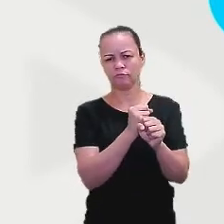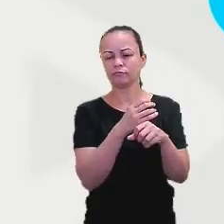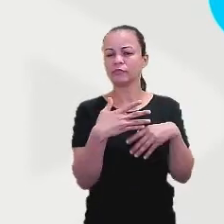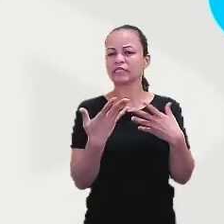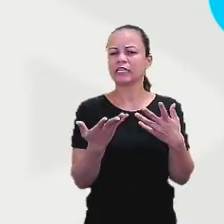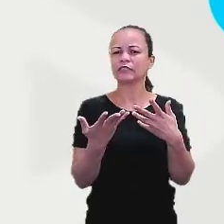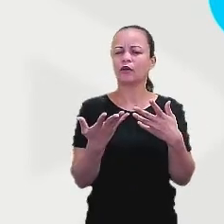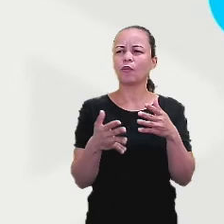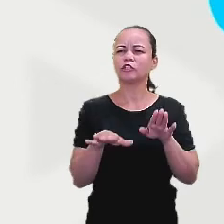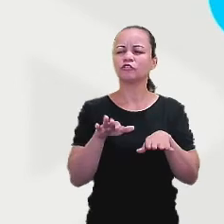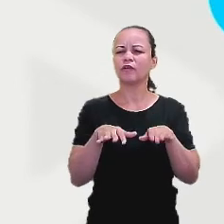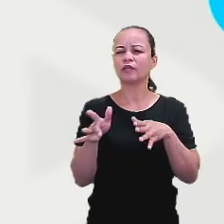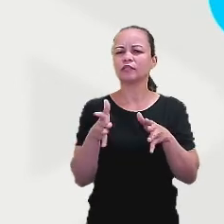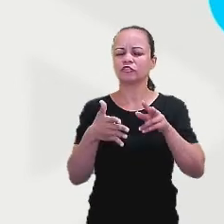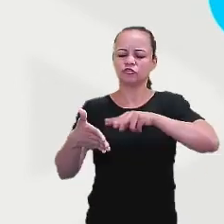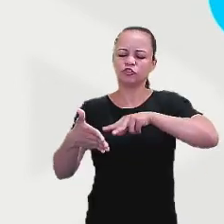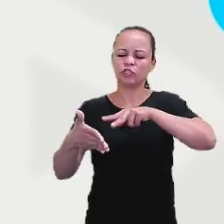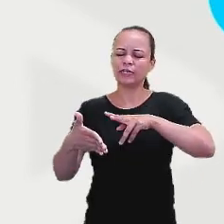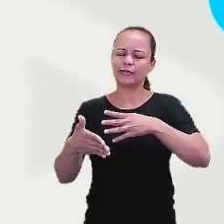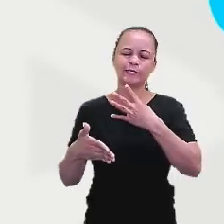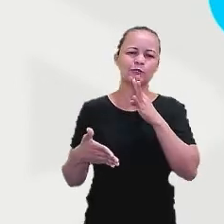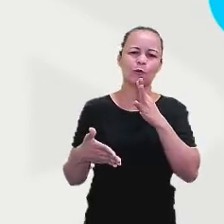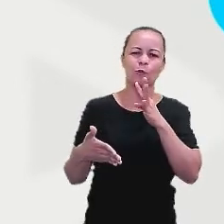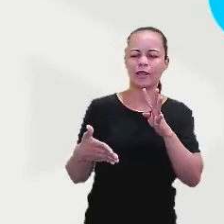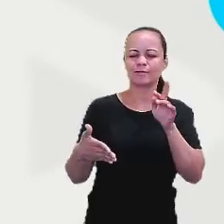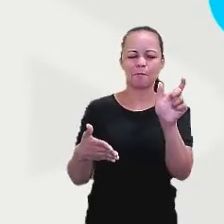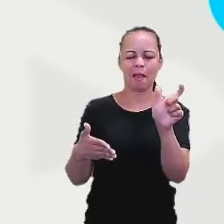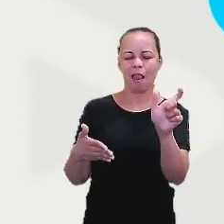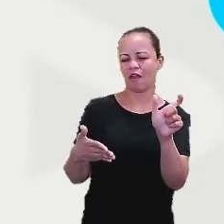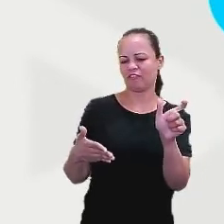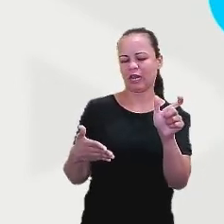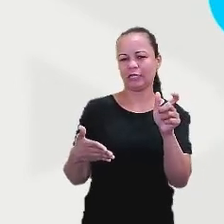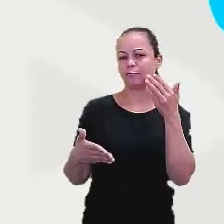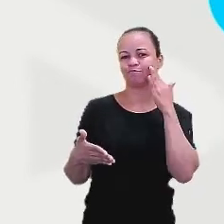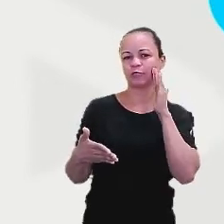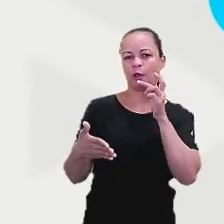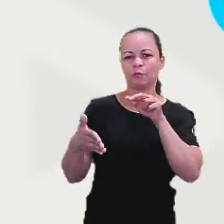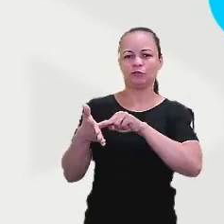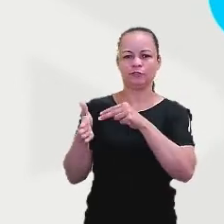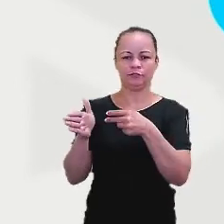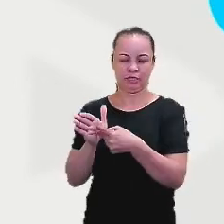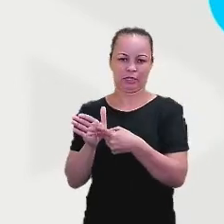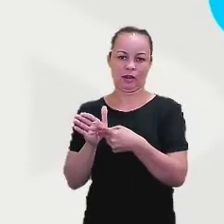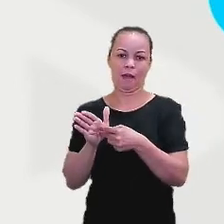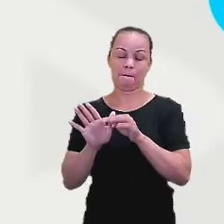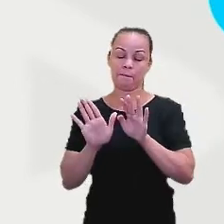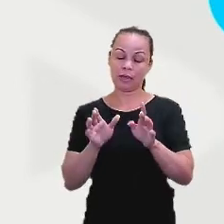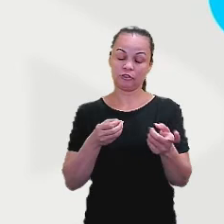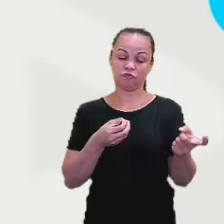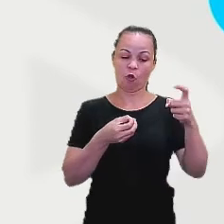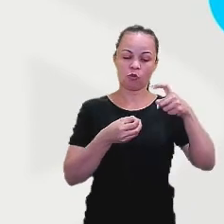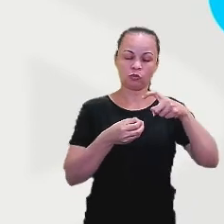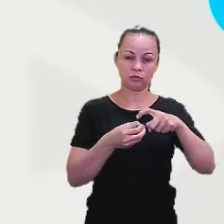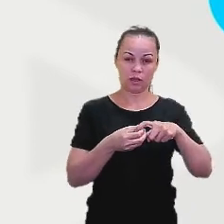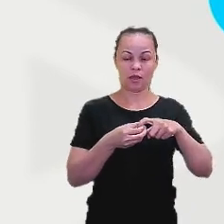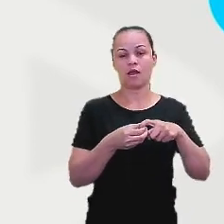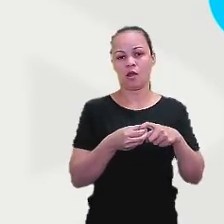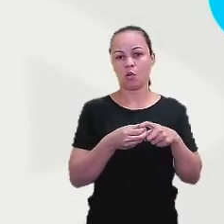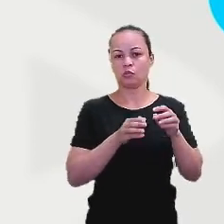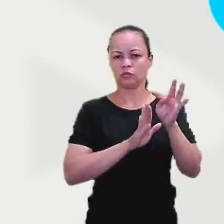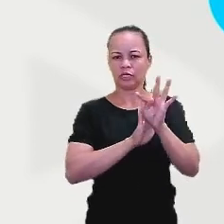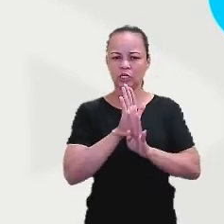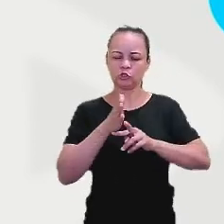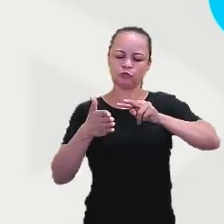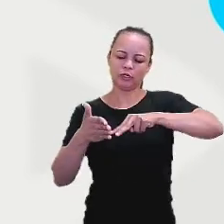não conseguimos reconhecer aquela palavra, não sabemos o significado. Mas se a gente voltar ao texto, tentar lê-lo novamente,